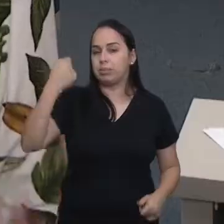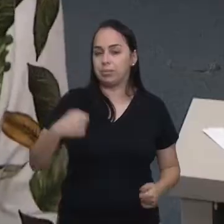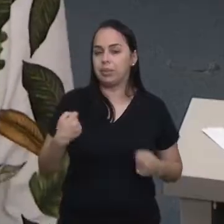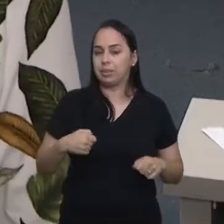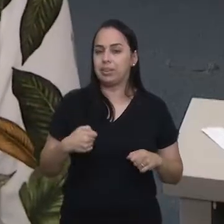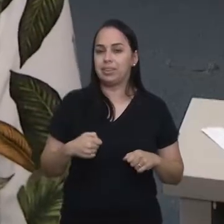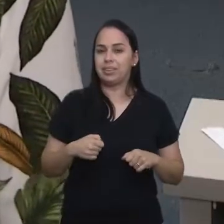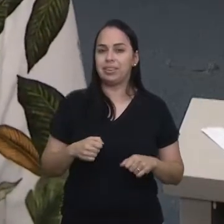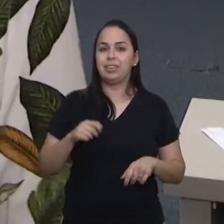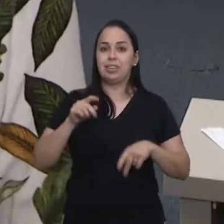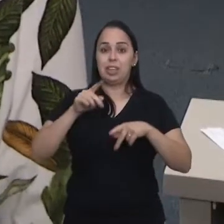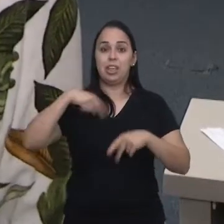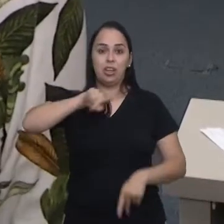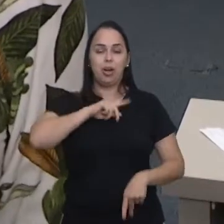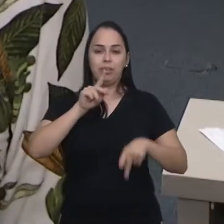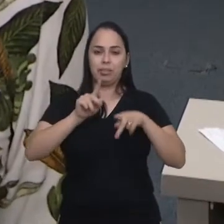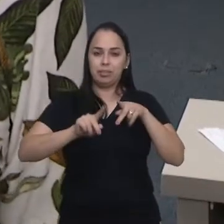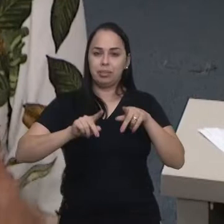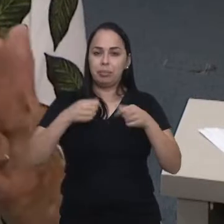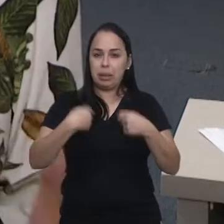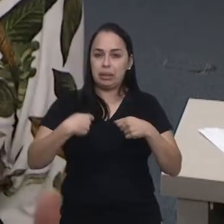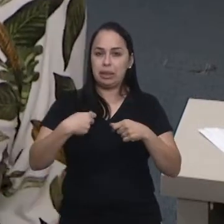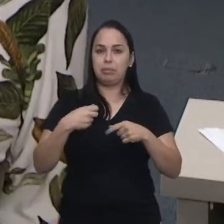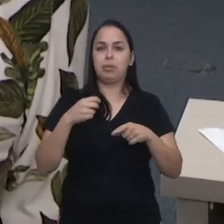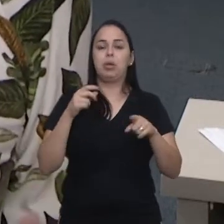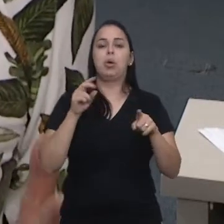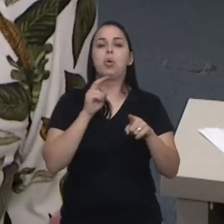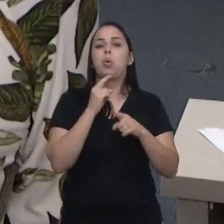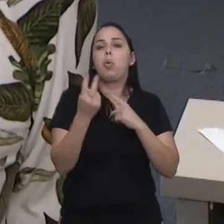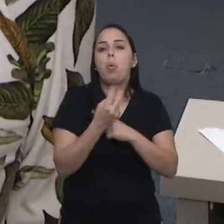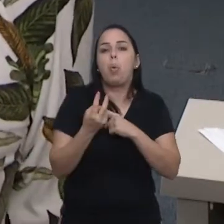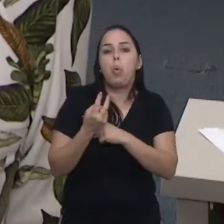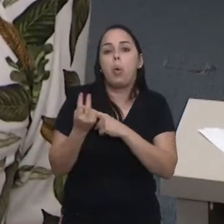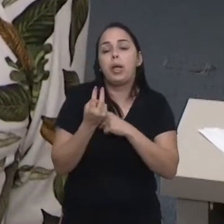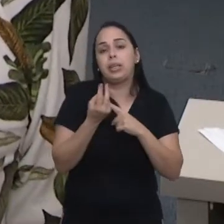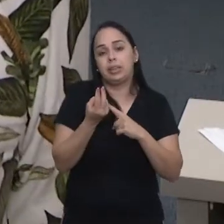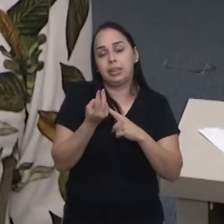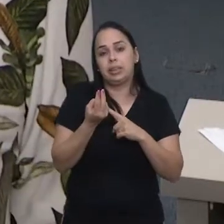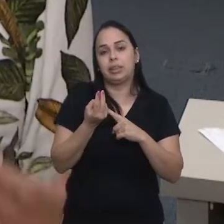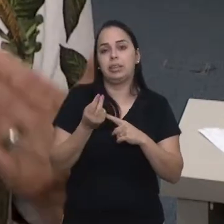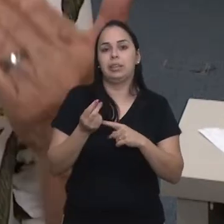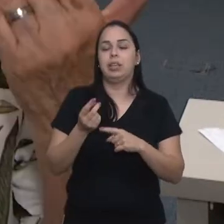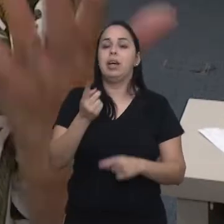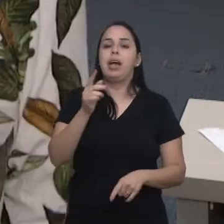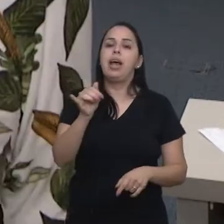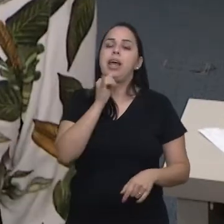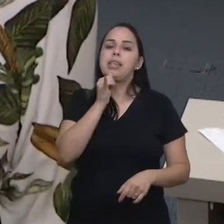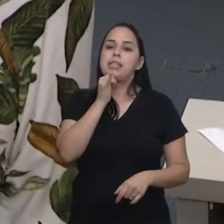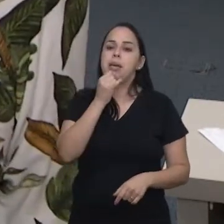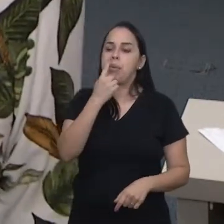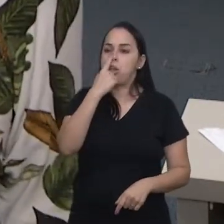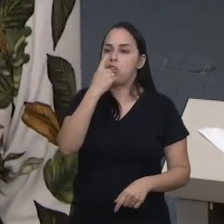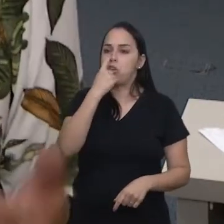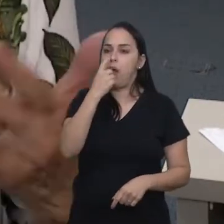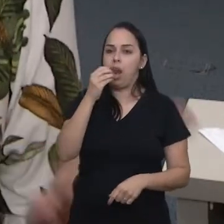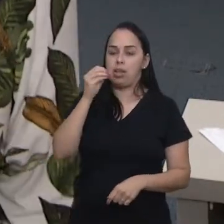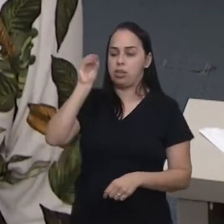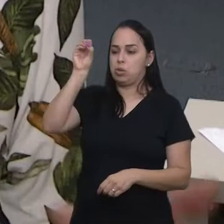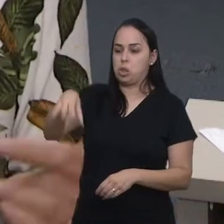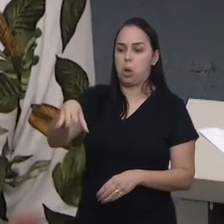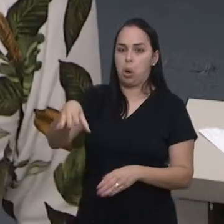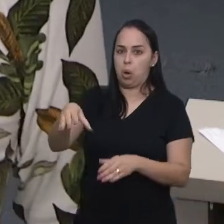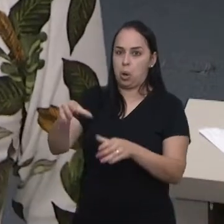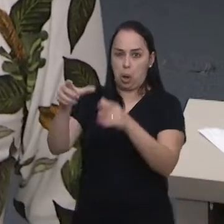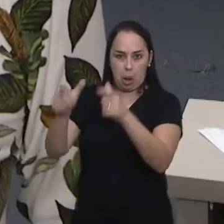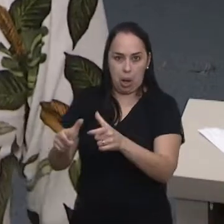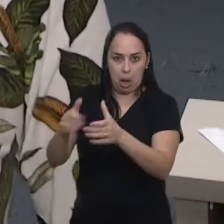tema. E nós, como cidadãos urbanos, nós temos que cuidar dos nossos equipamentos. Não jogar lixo, que todo mundo